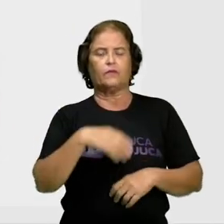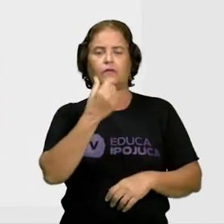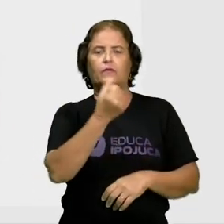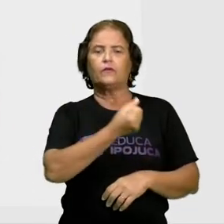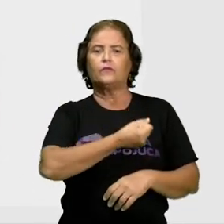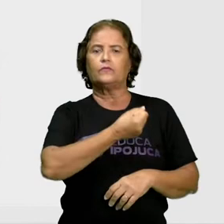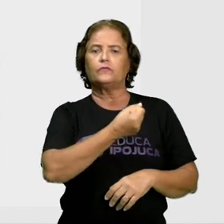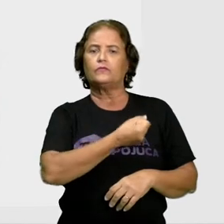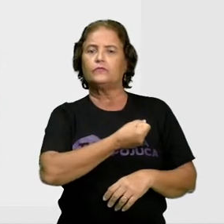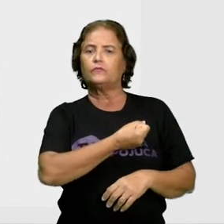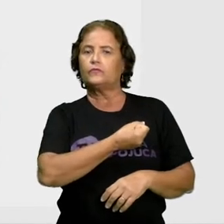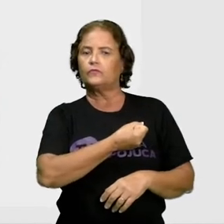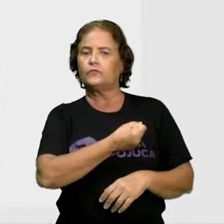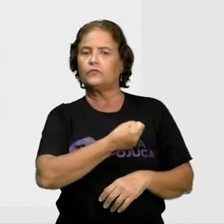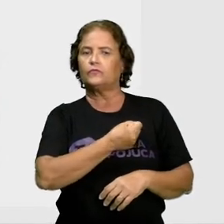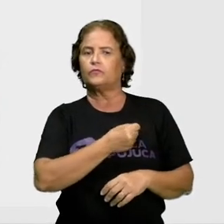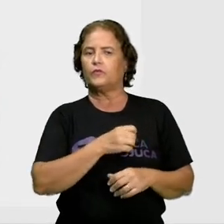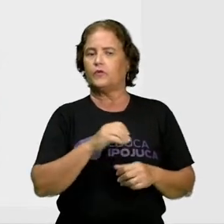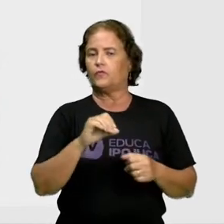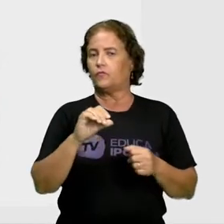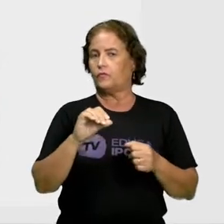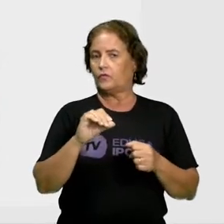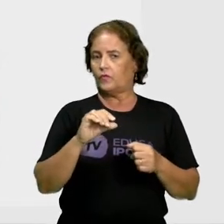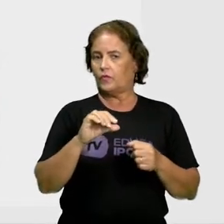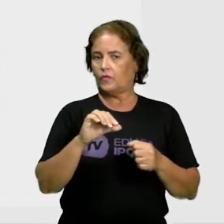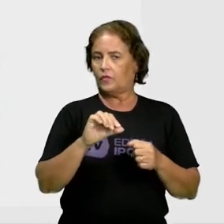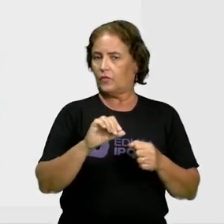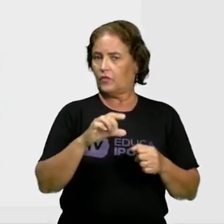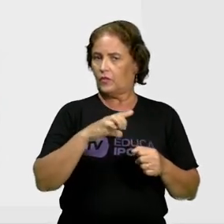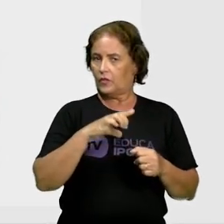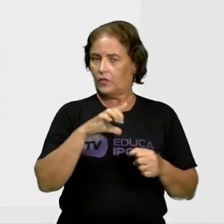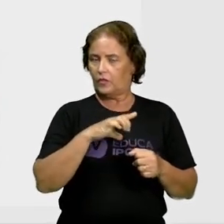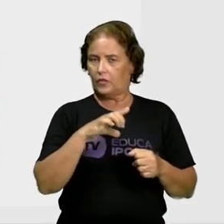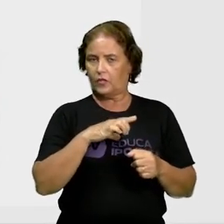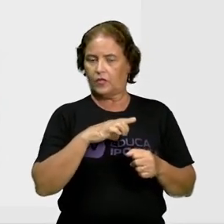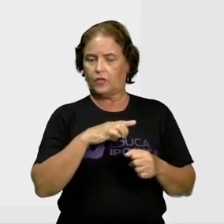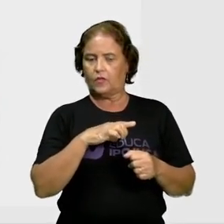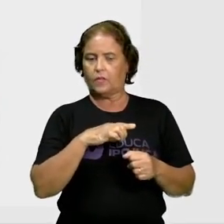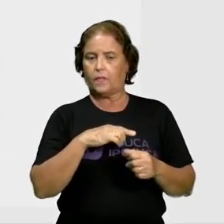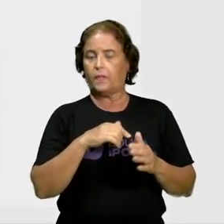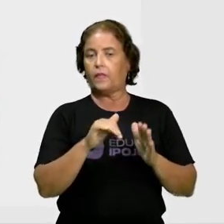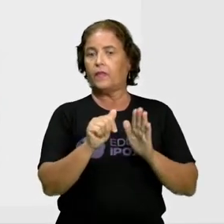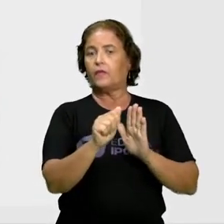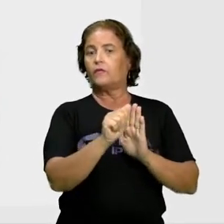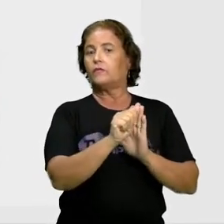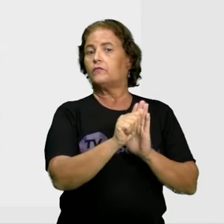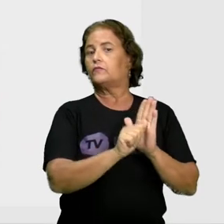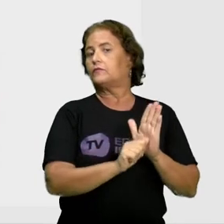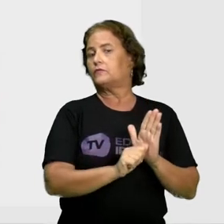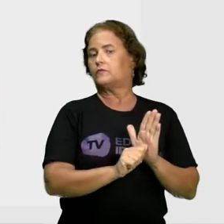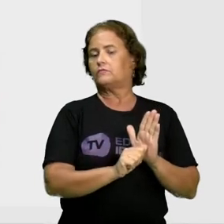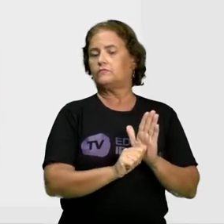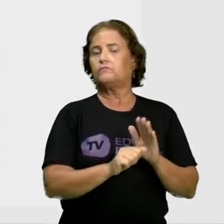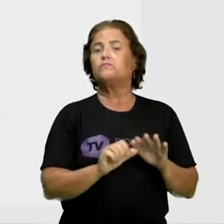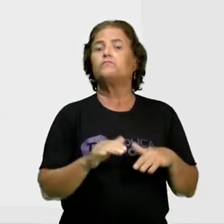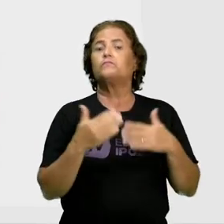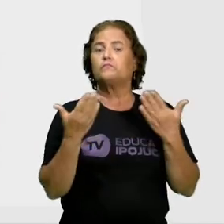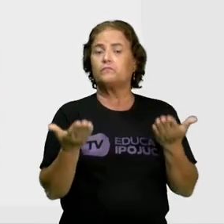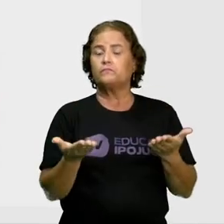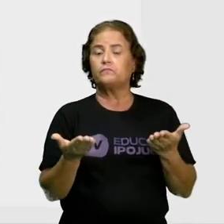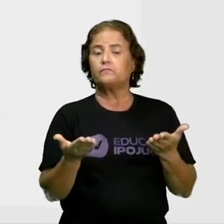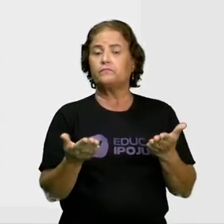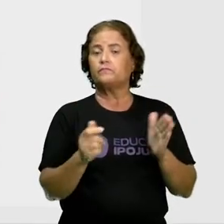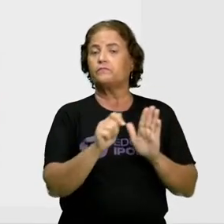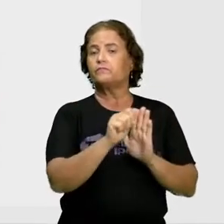números, eles são formados por algarismos. E quais são os algarismos? Vamos ver aqui